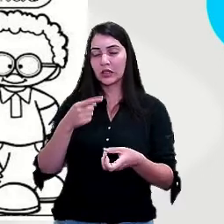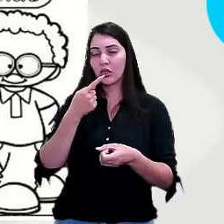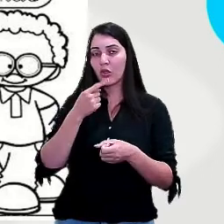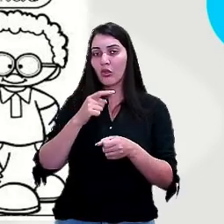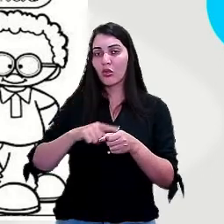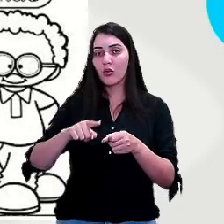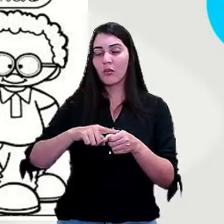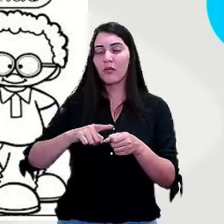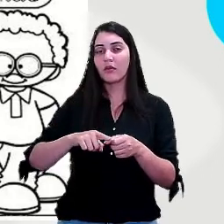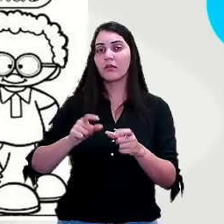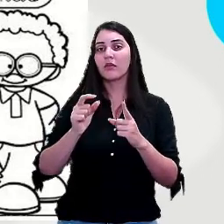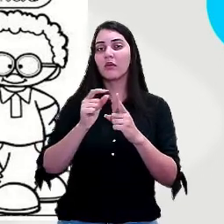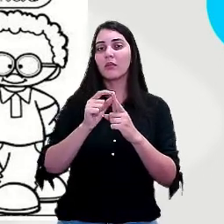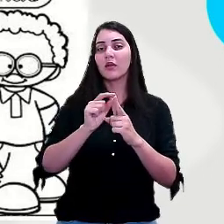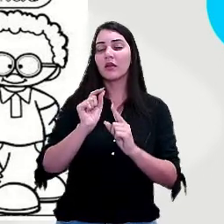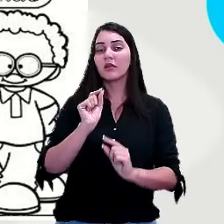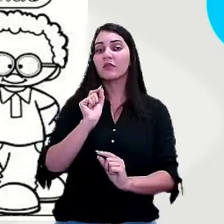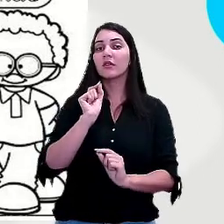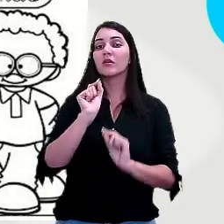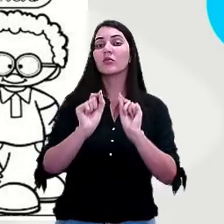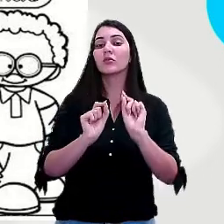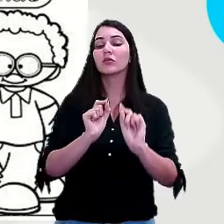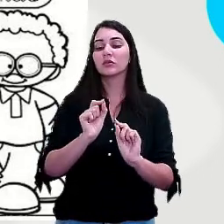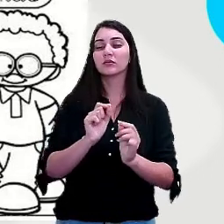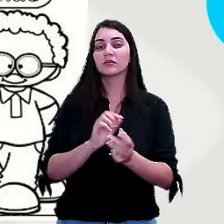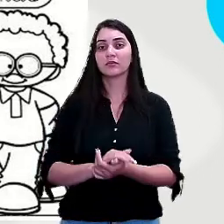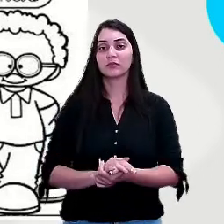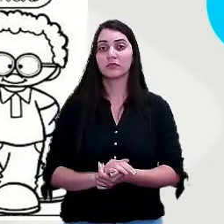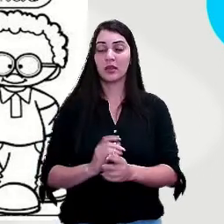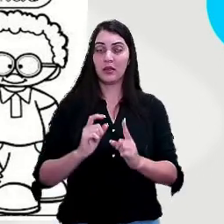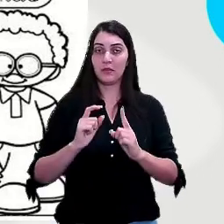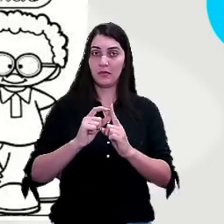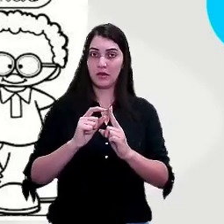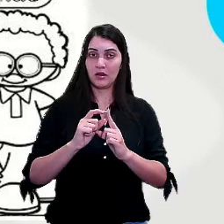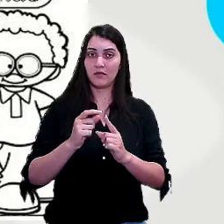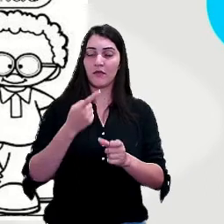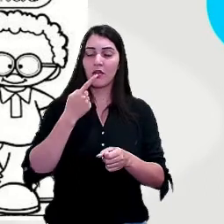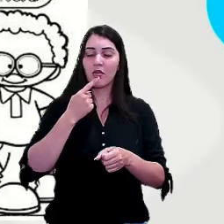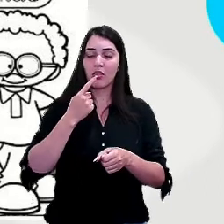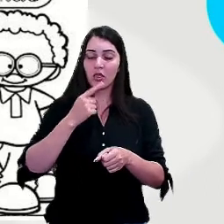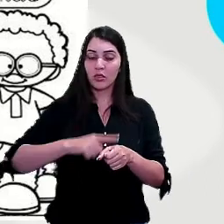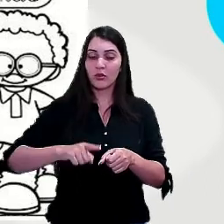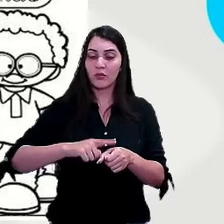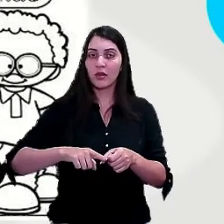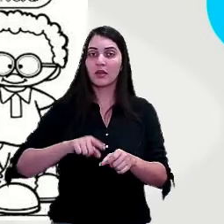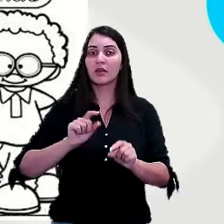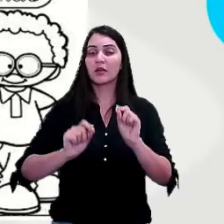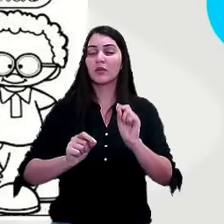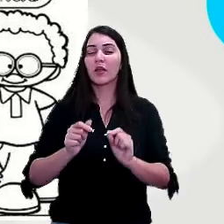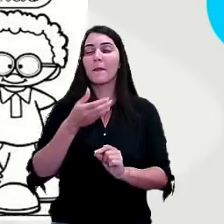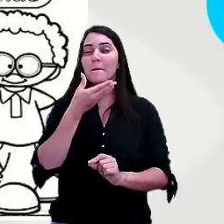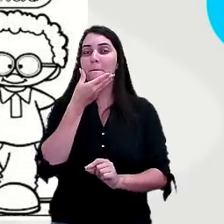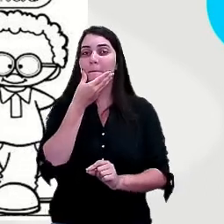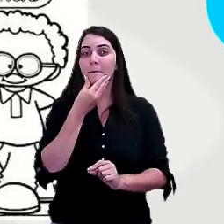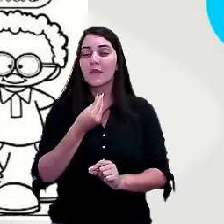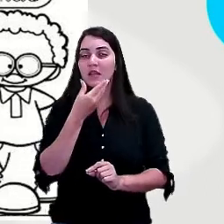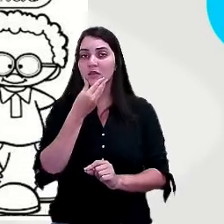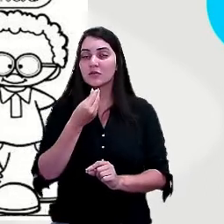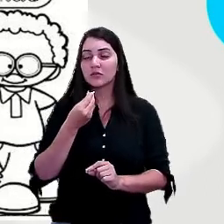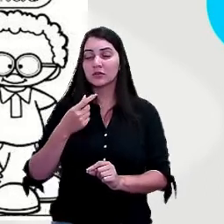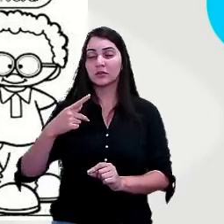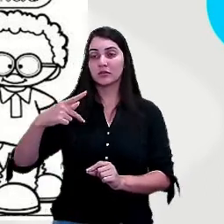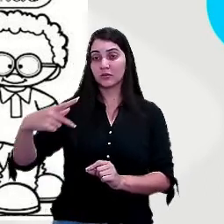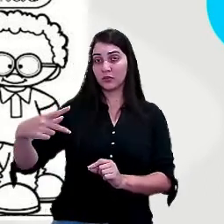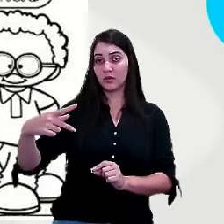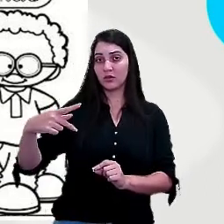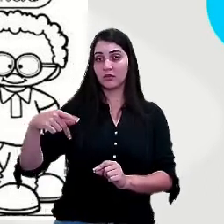quê? Eu digo que a palavra tomate é masculina e ela está no plural. Se ela está